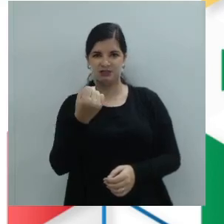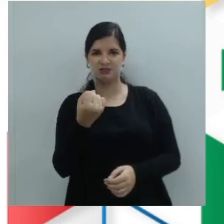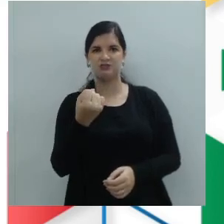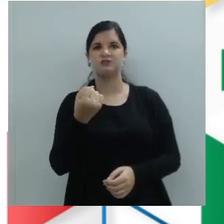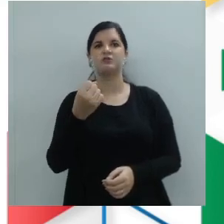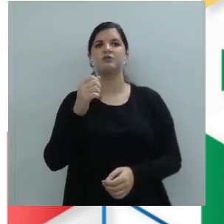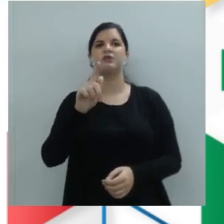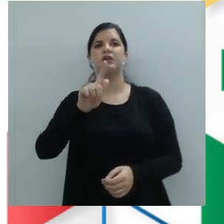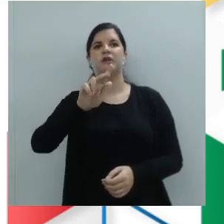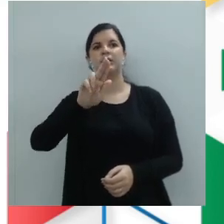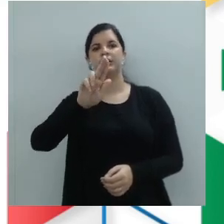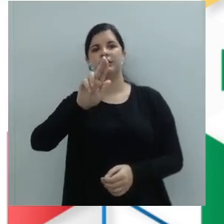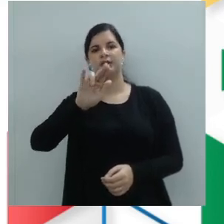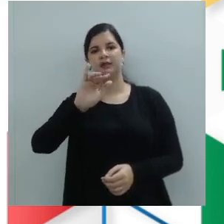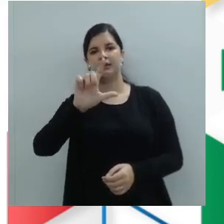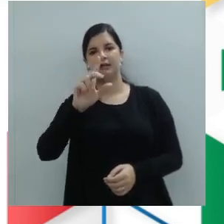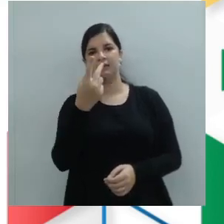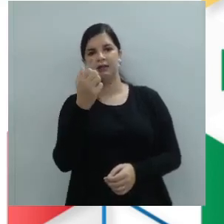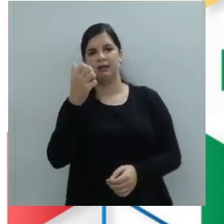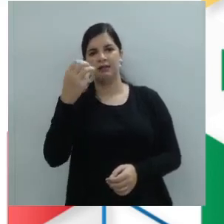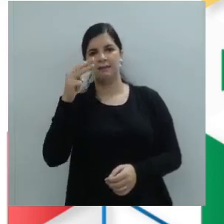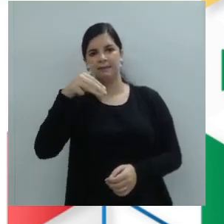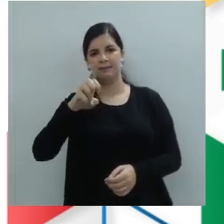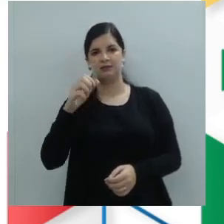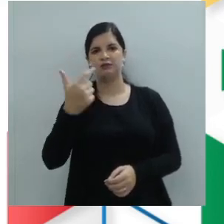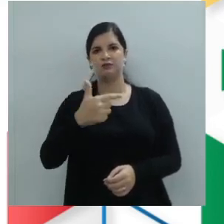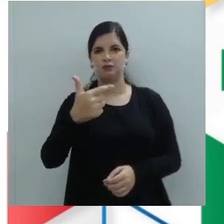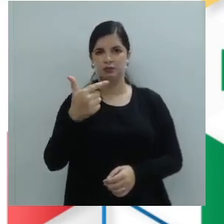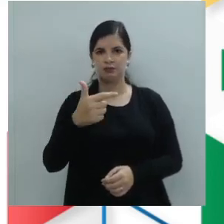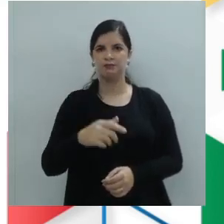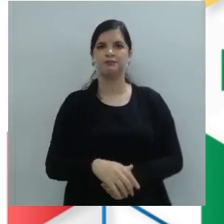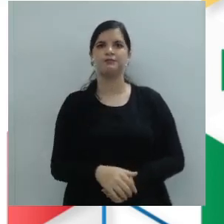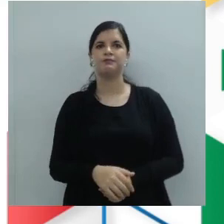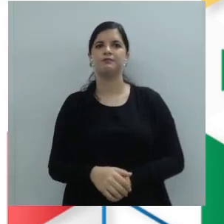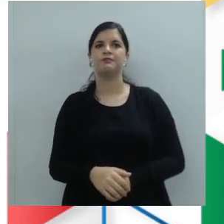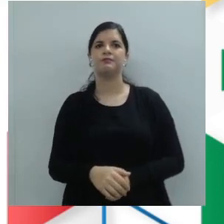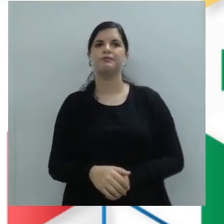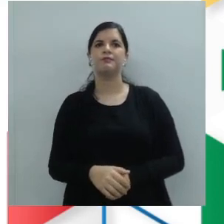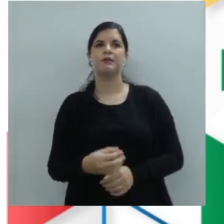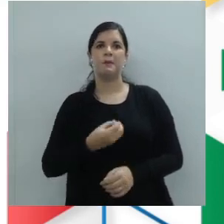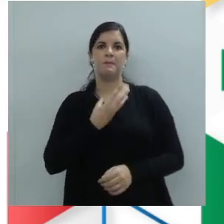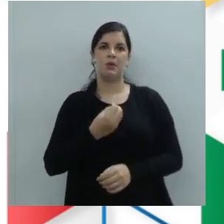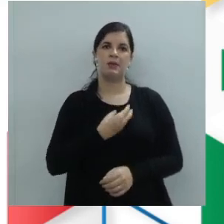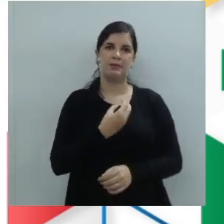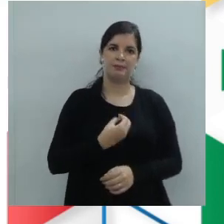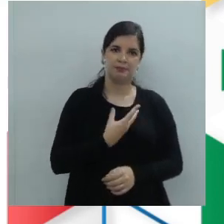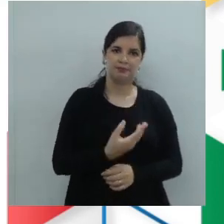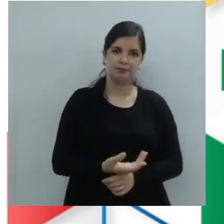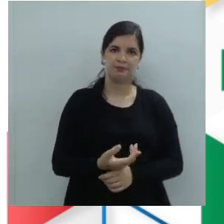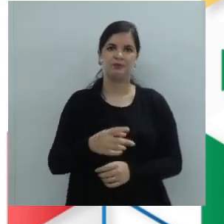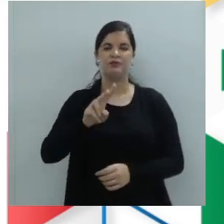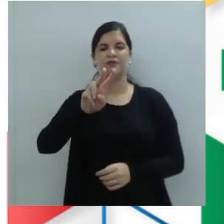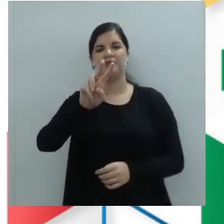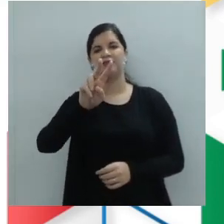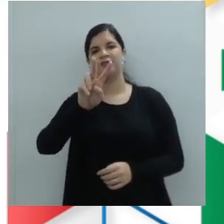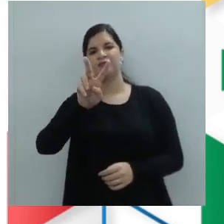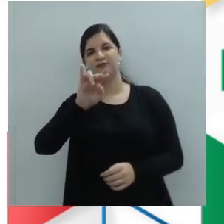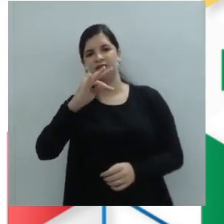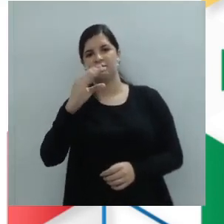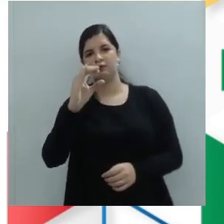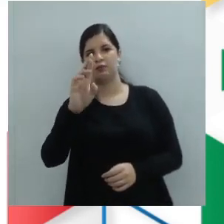Prússia, Guilherme II, nós temos Goethe, que vocês vão conhecer no ensino médio, um poeta, Victor Hugo,